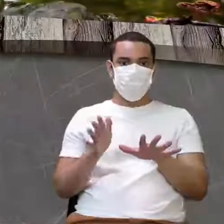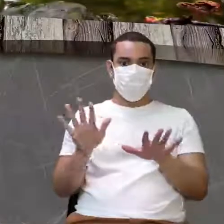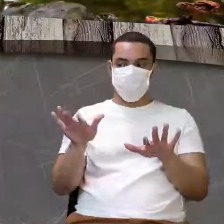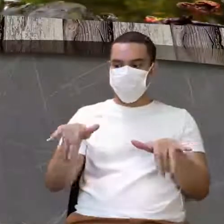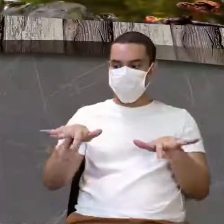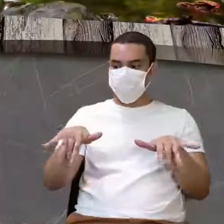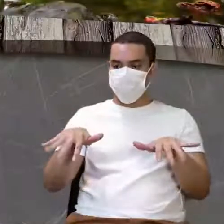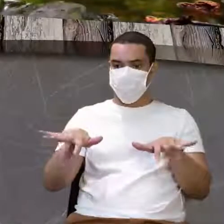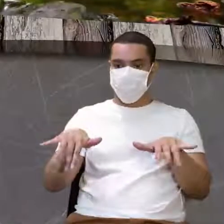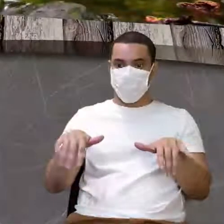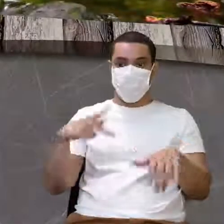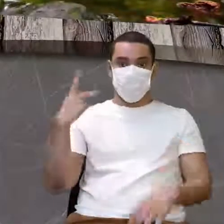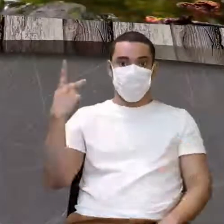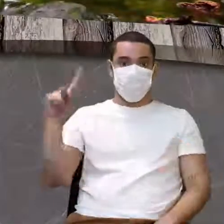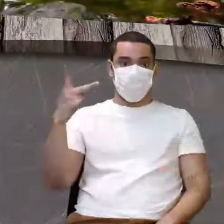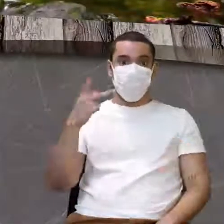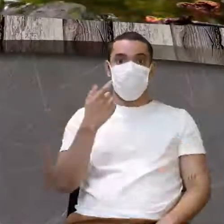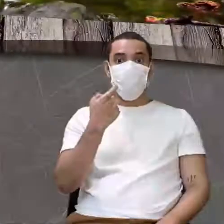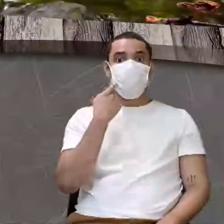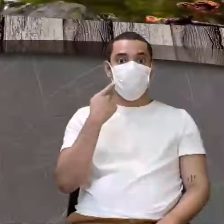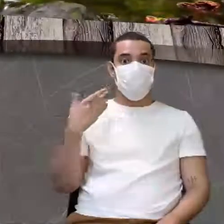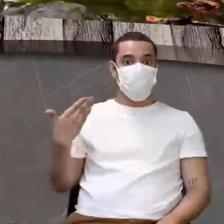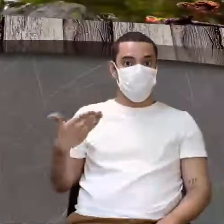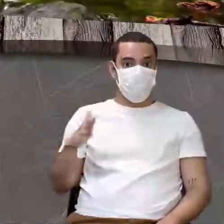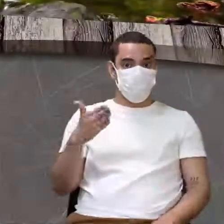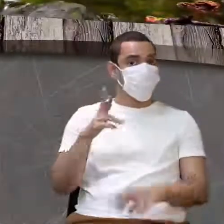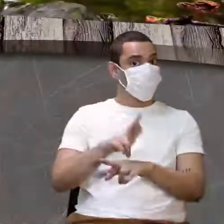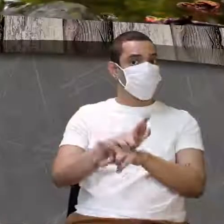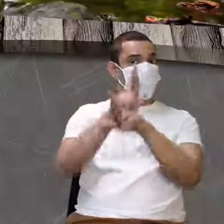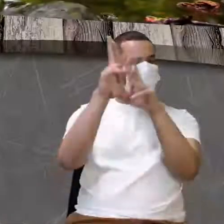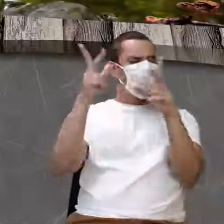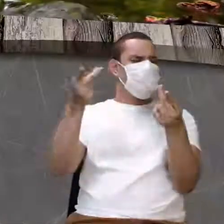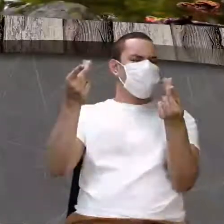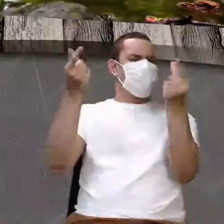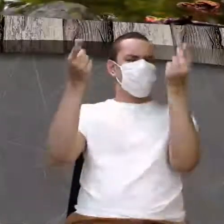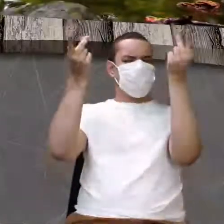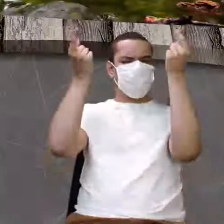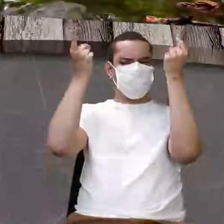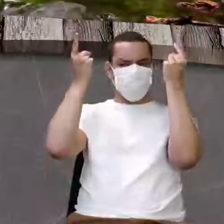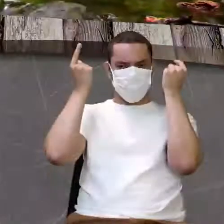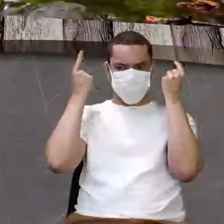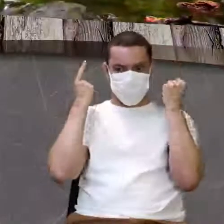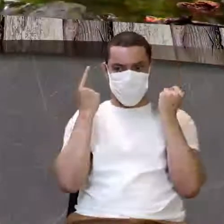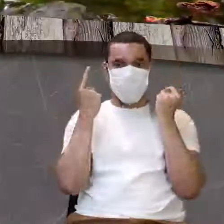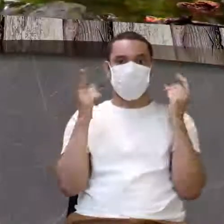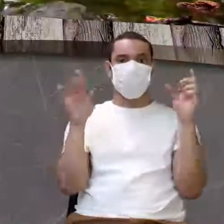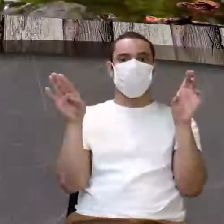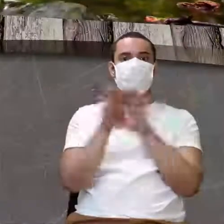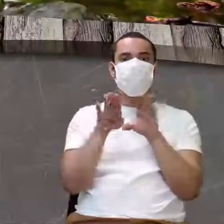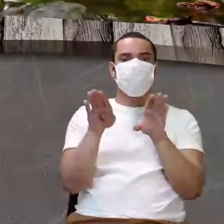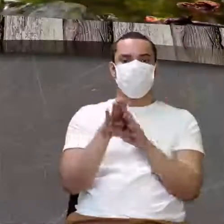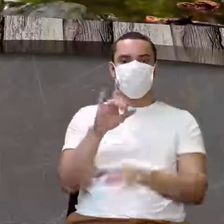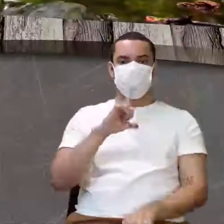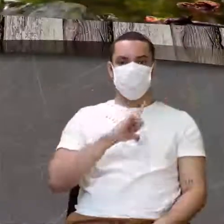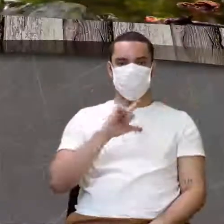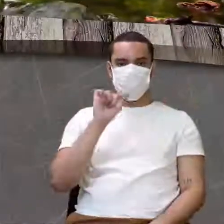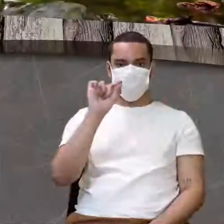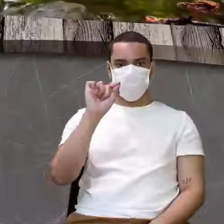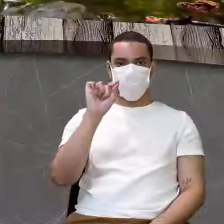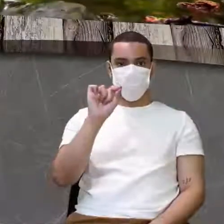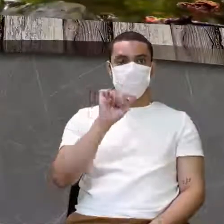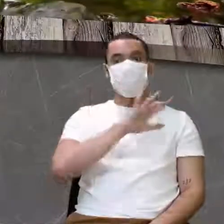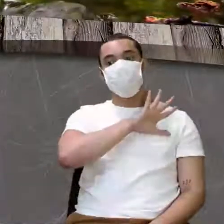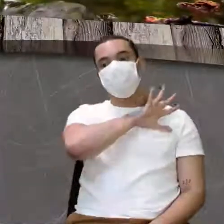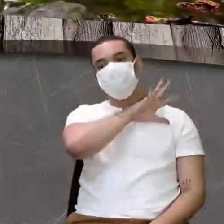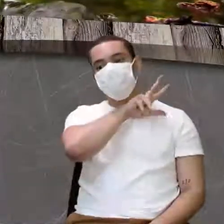nadadeira desse peixe, animal aquático. E aí você tem agora nos